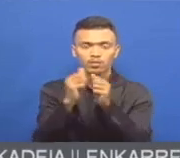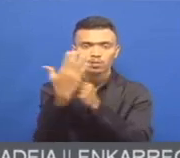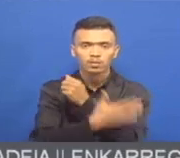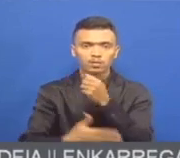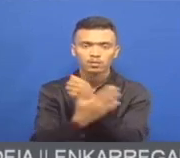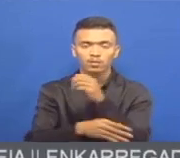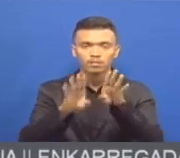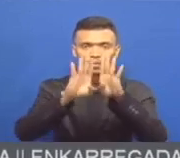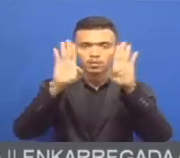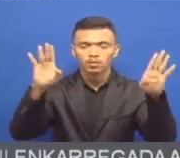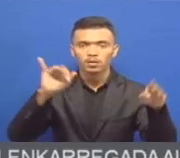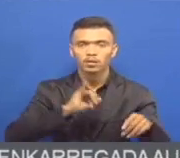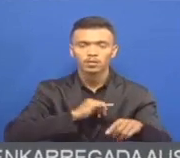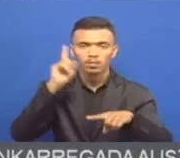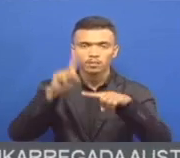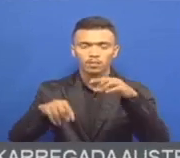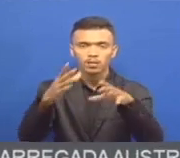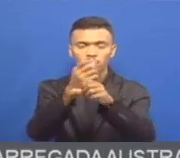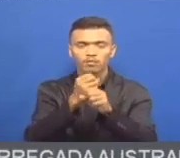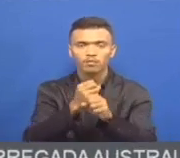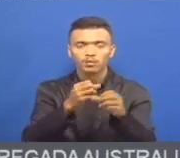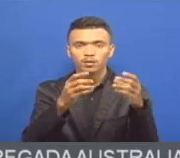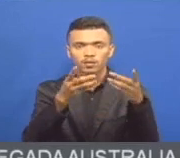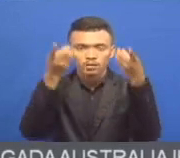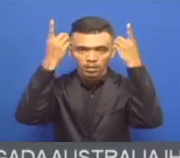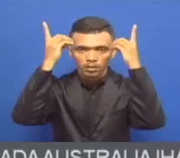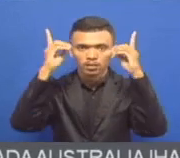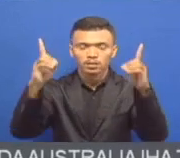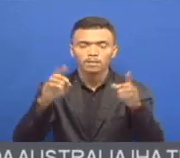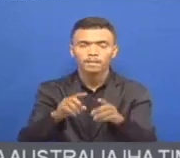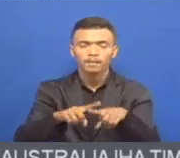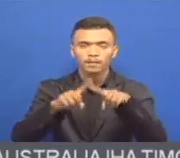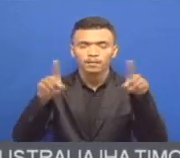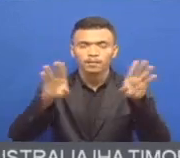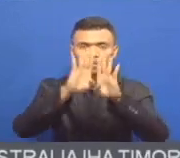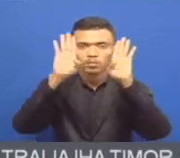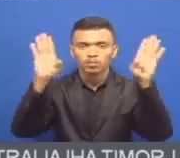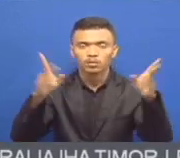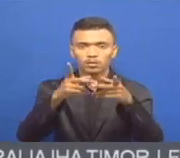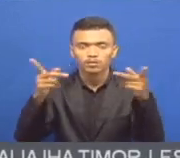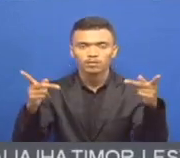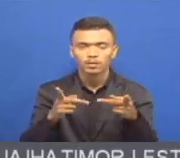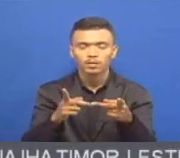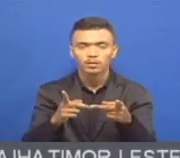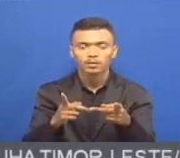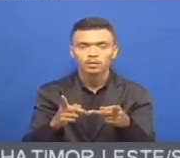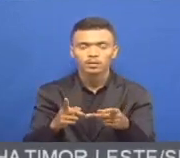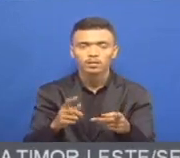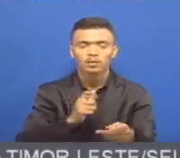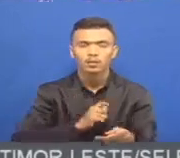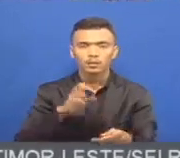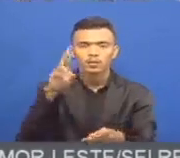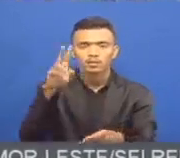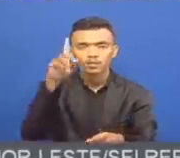fotilio decisão, mas ve provisório ne itato loque cooperativa ida, ia Fatumeia ida, iamos Tilomarne